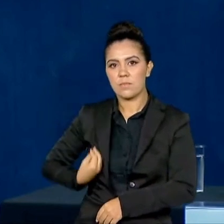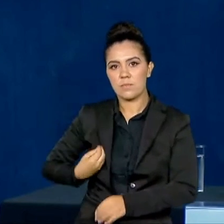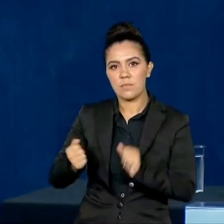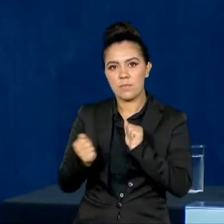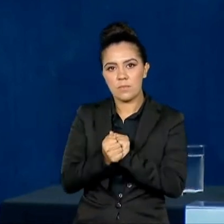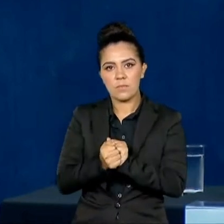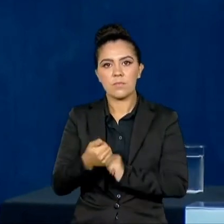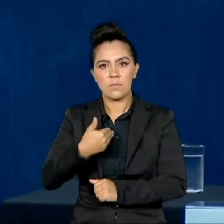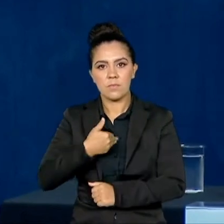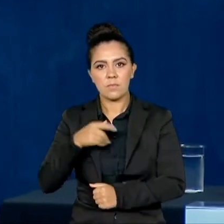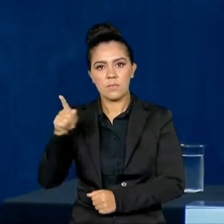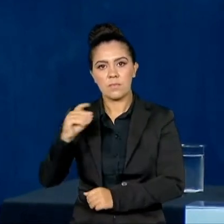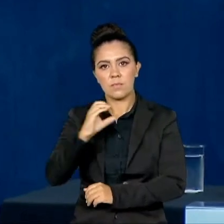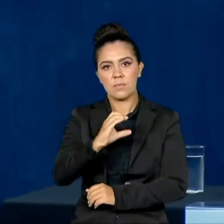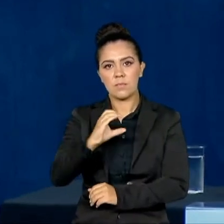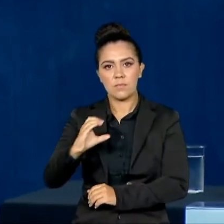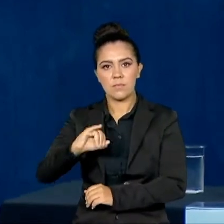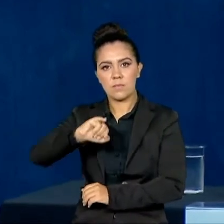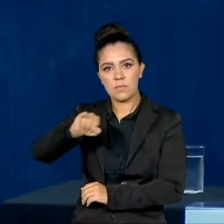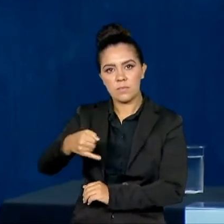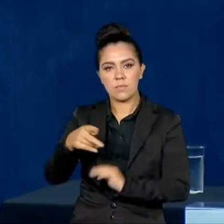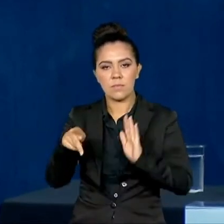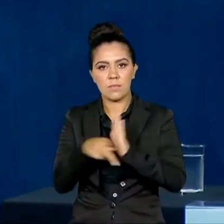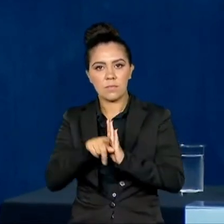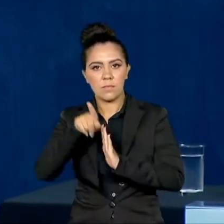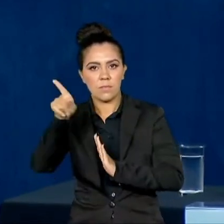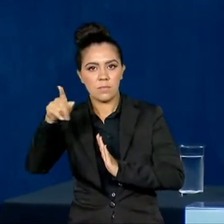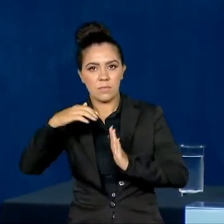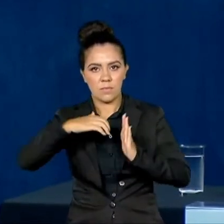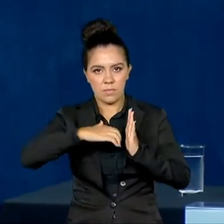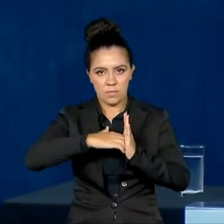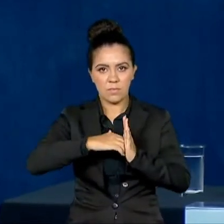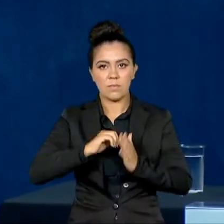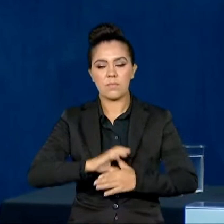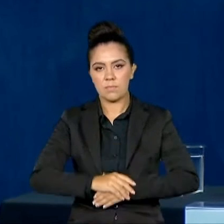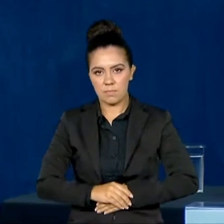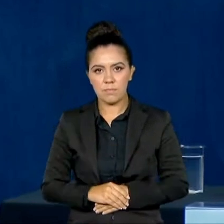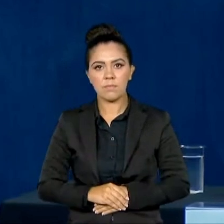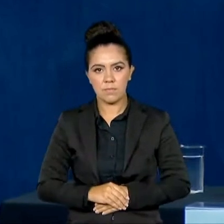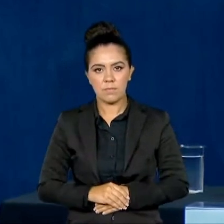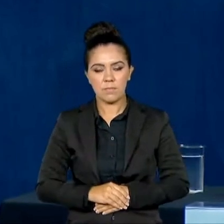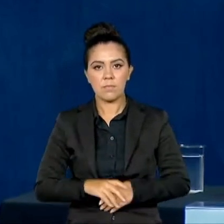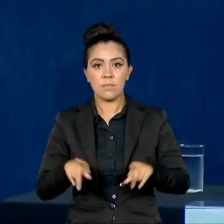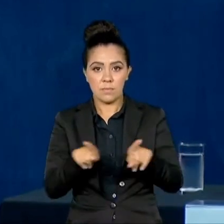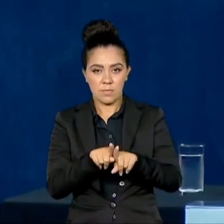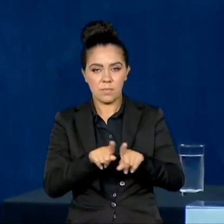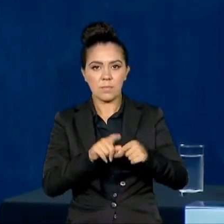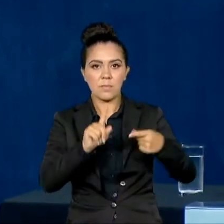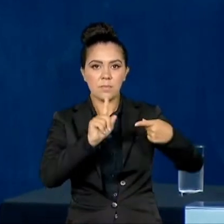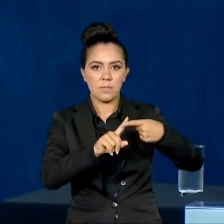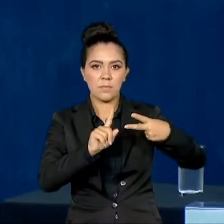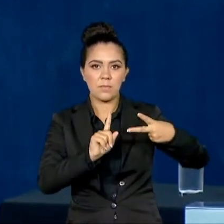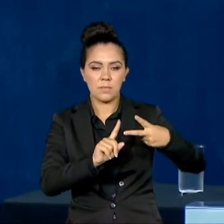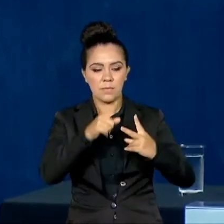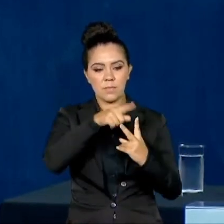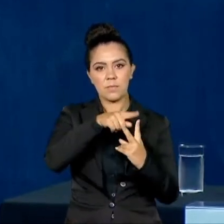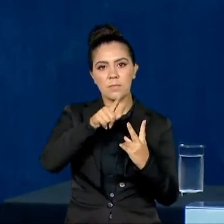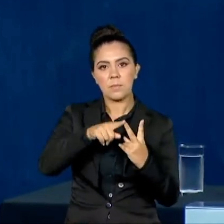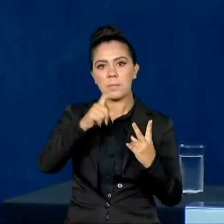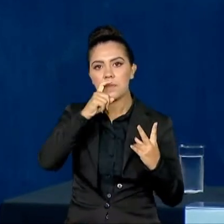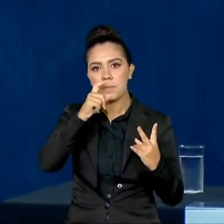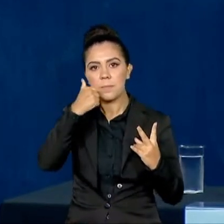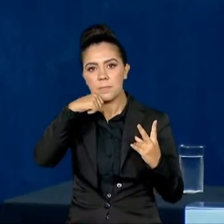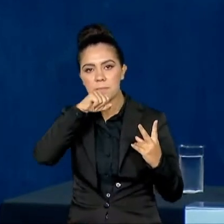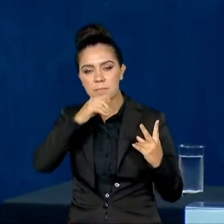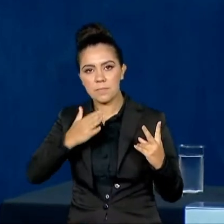da CCJ do Senado. Citando os meus pais, Francisco e Marli, enfim,